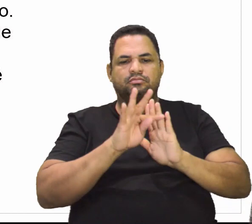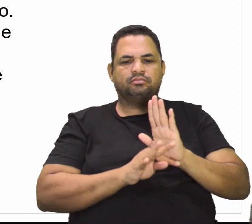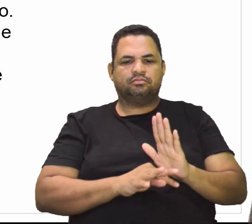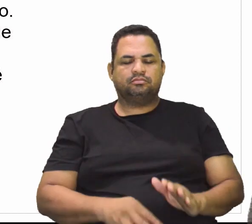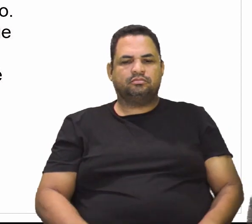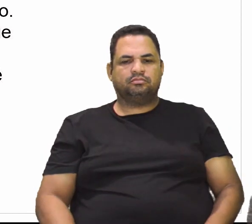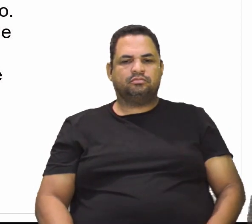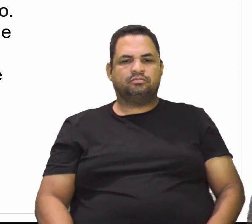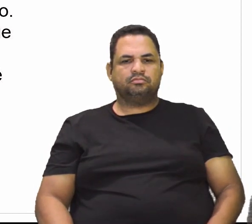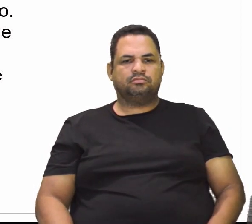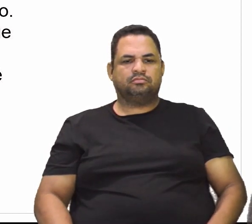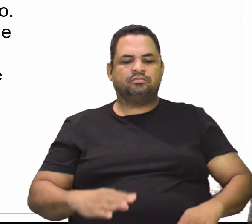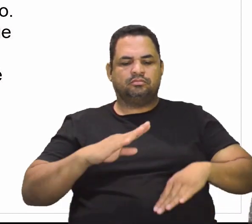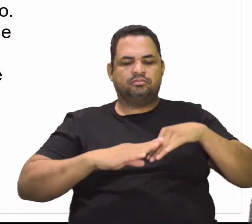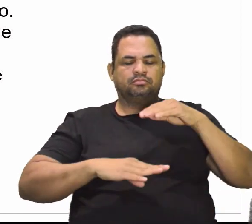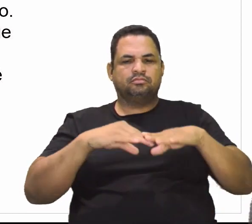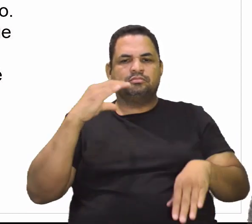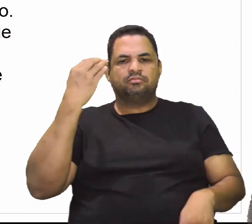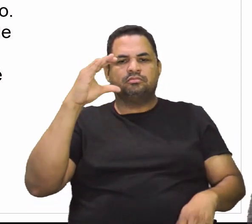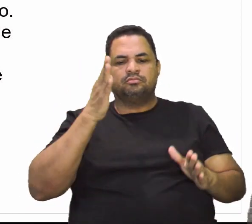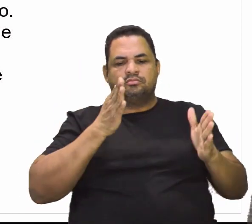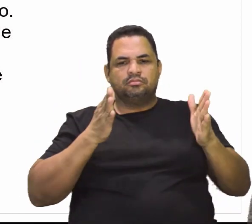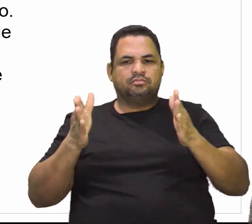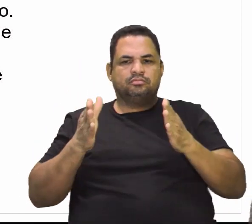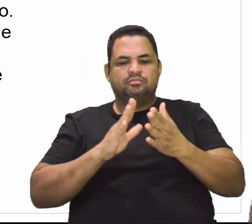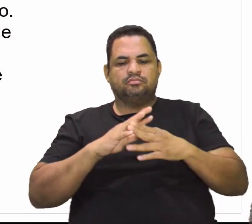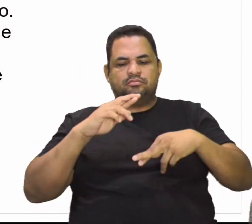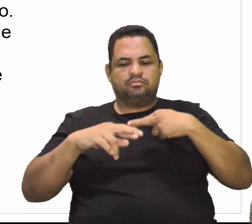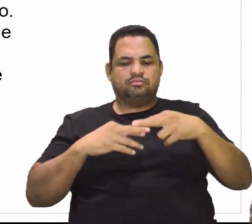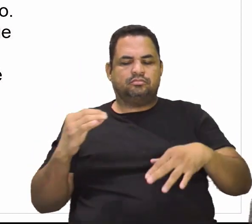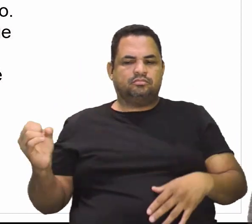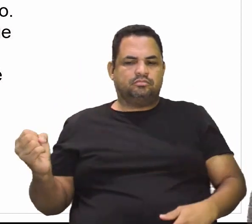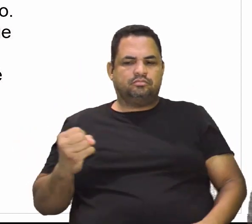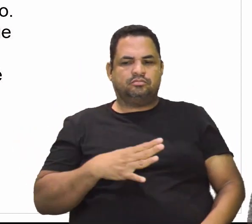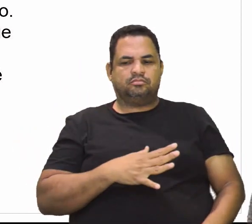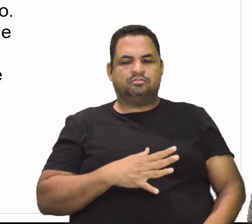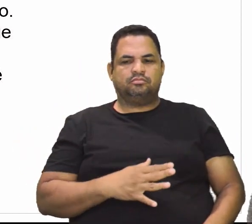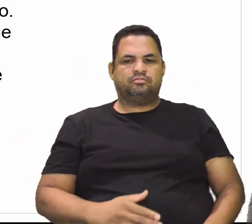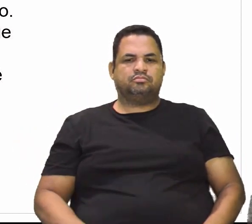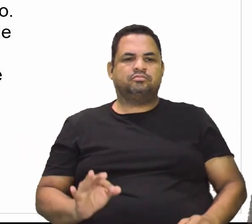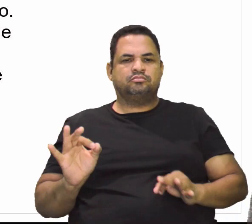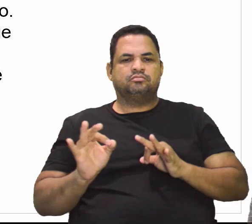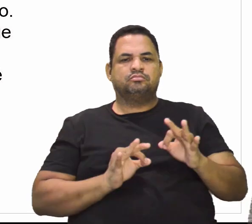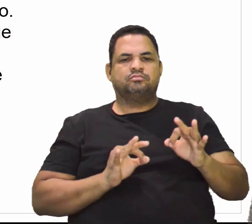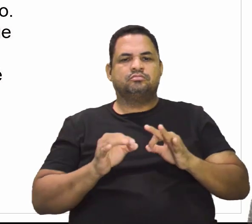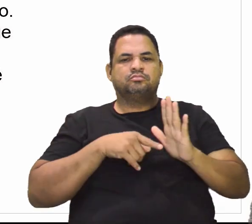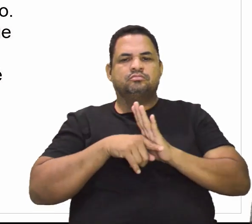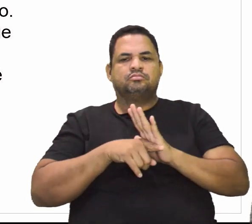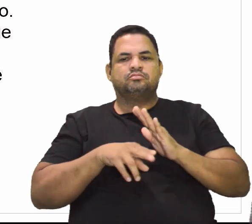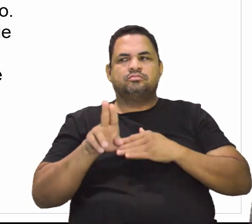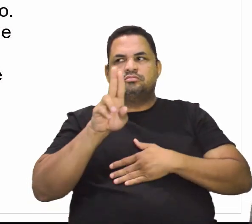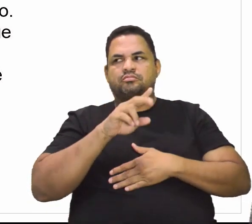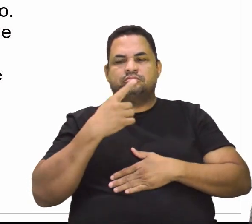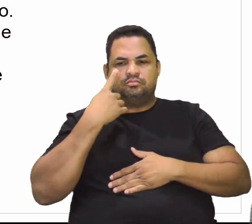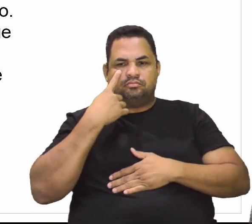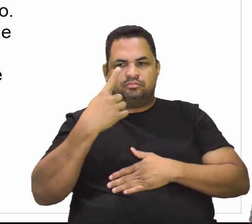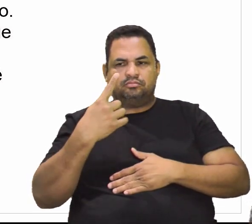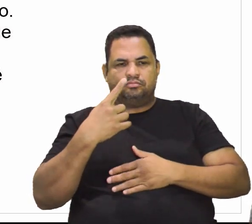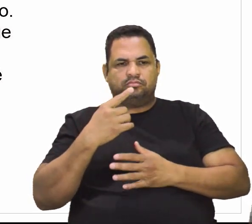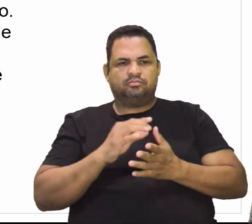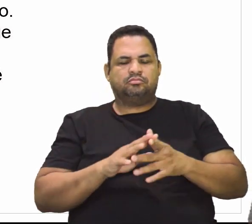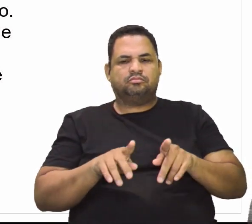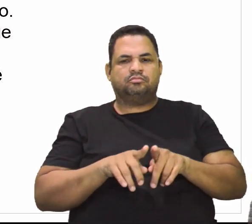os cientistas da época do Renascimento organizavam suas pesquisas através das observações